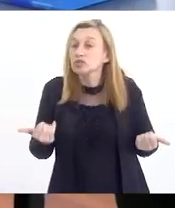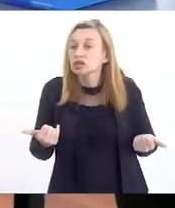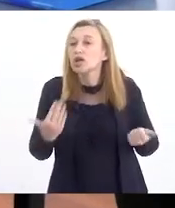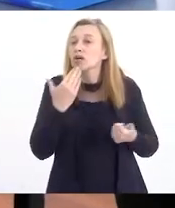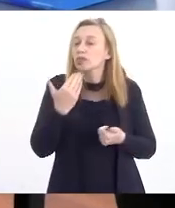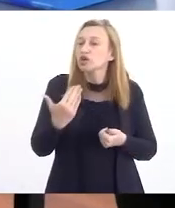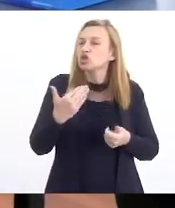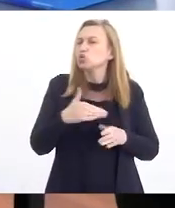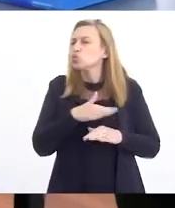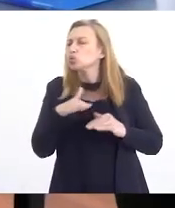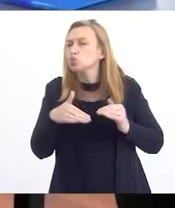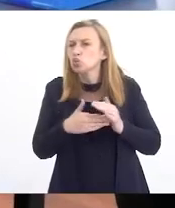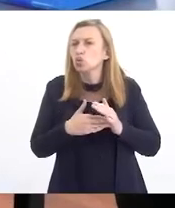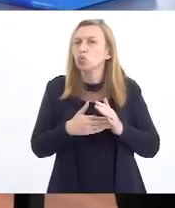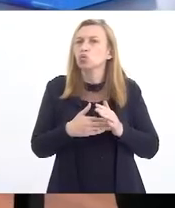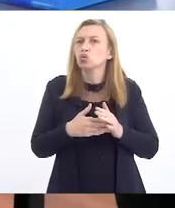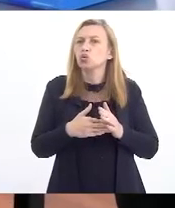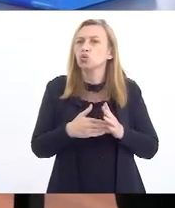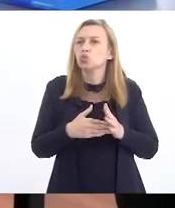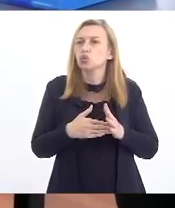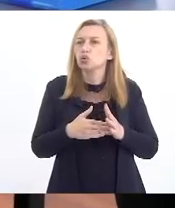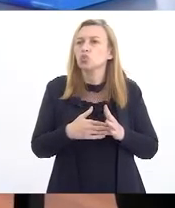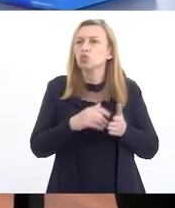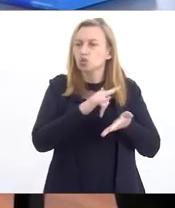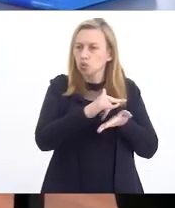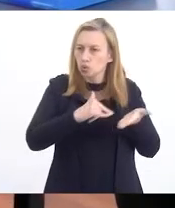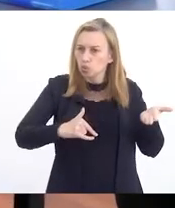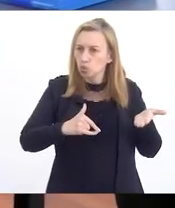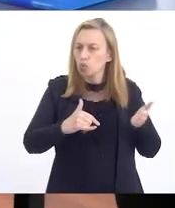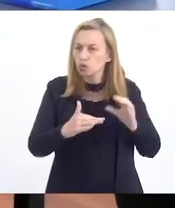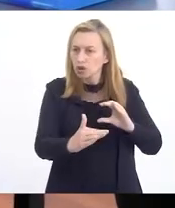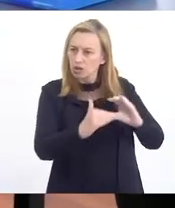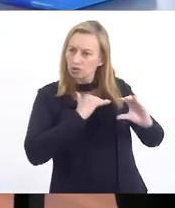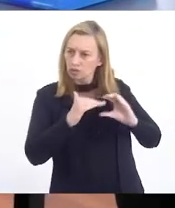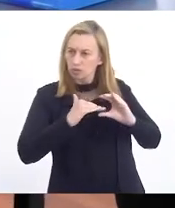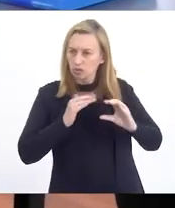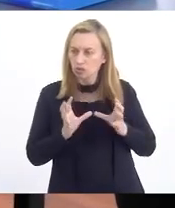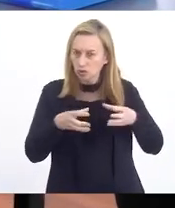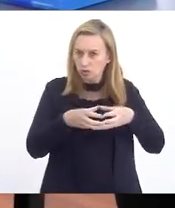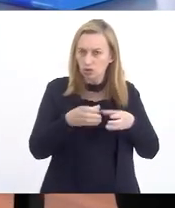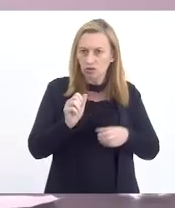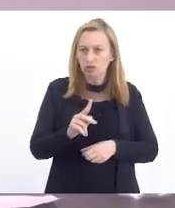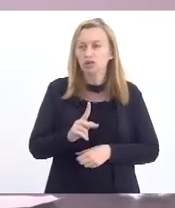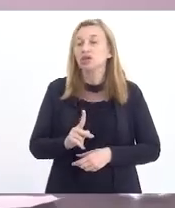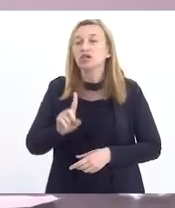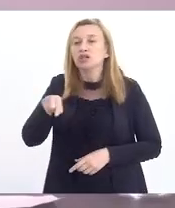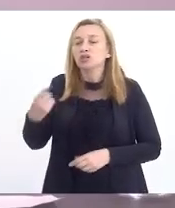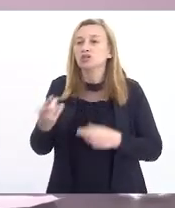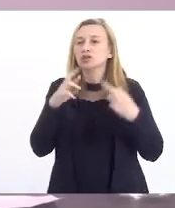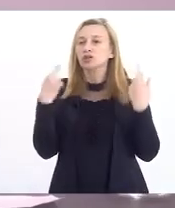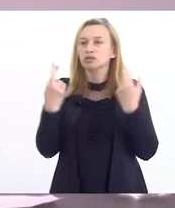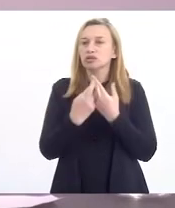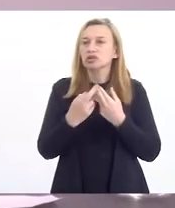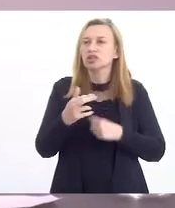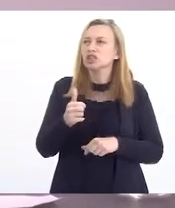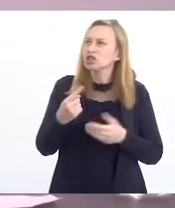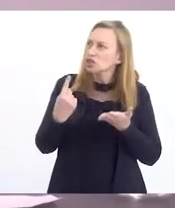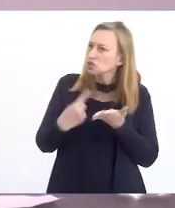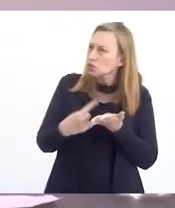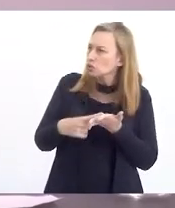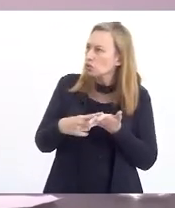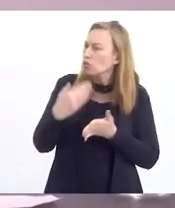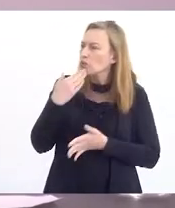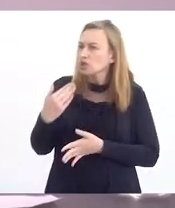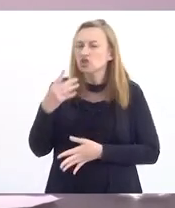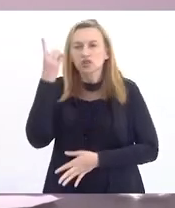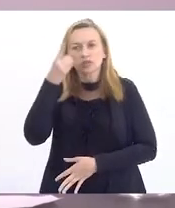pedir toda a parte de documentação que encaminhe a comissão. A nossa próxima reunião, de acordo com a solicitação do